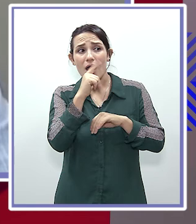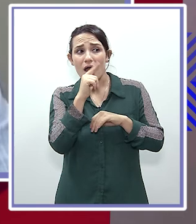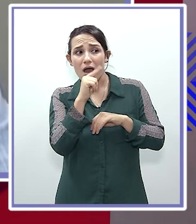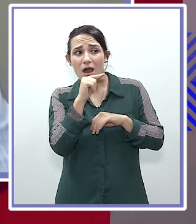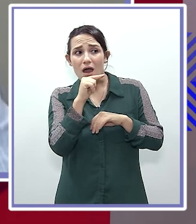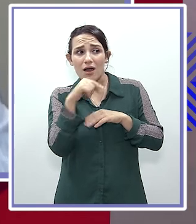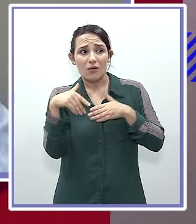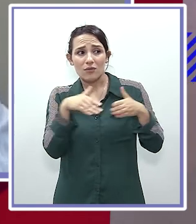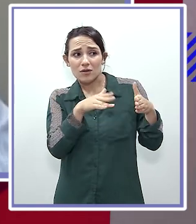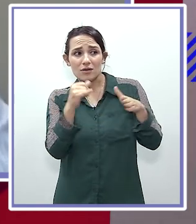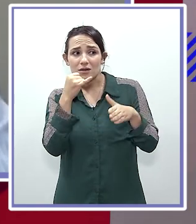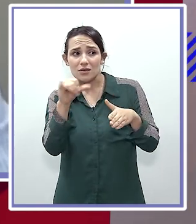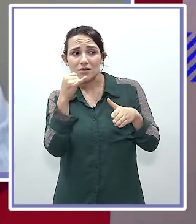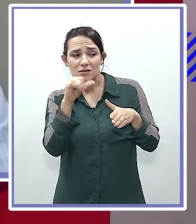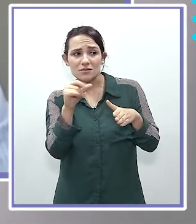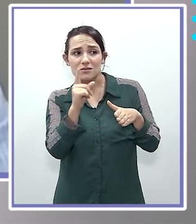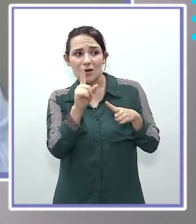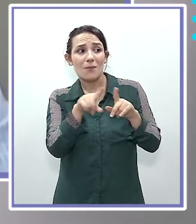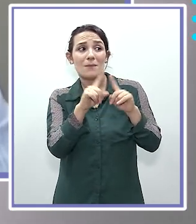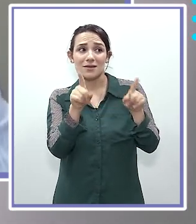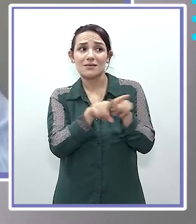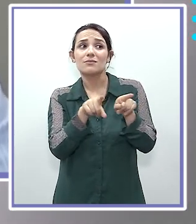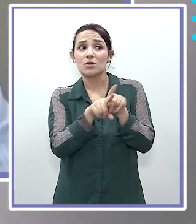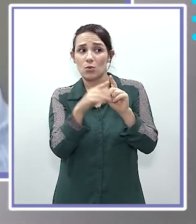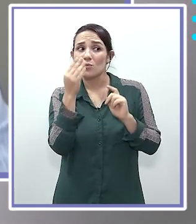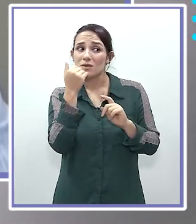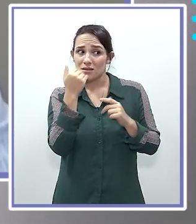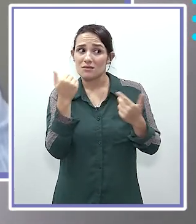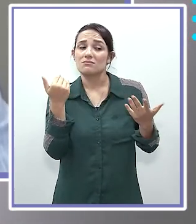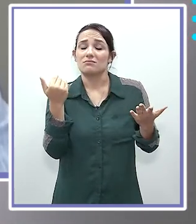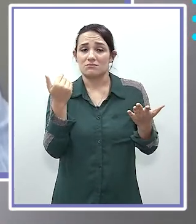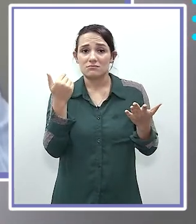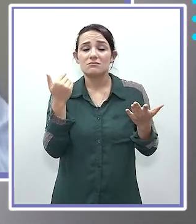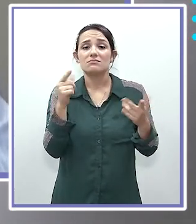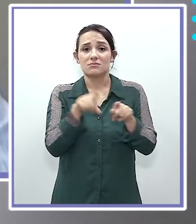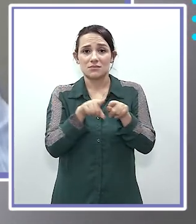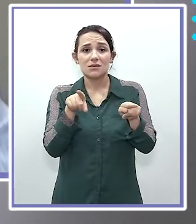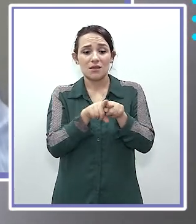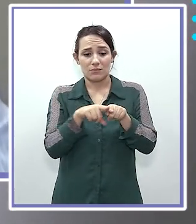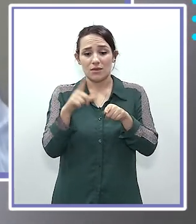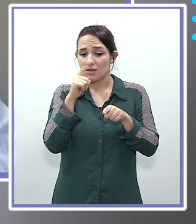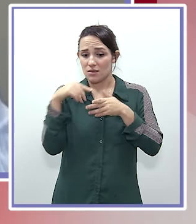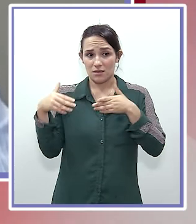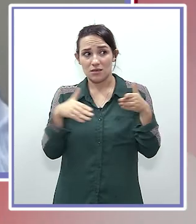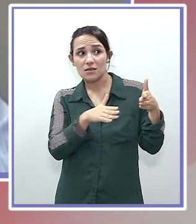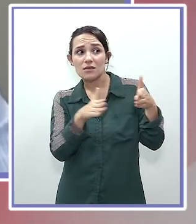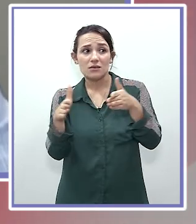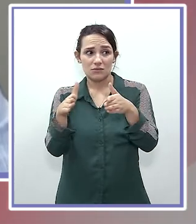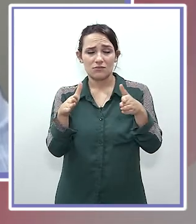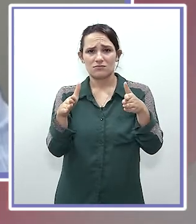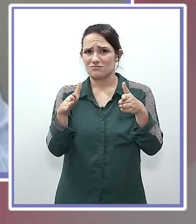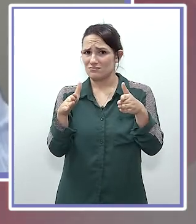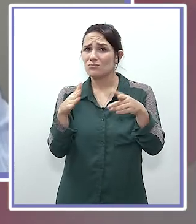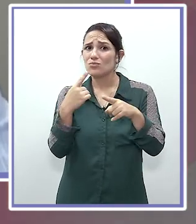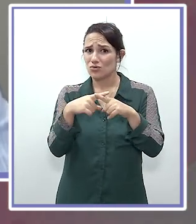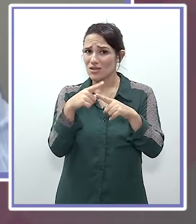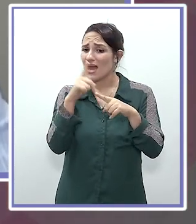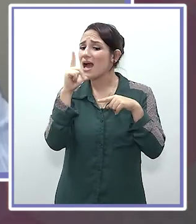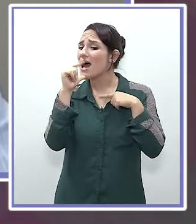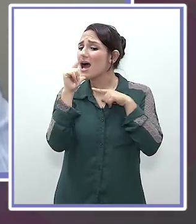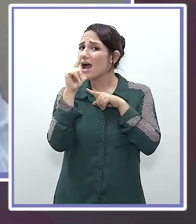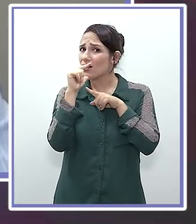da energia elétrica, mas também por conta dos alimentos que nós produzimos, por conta das nossas hidrovias, por conta de